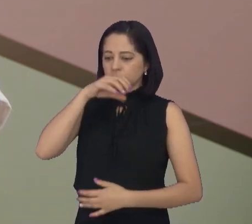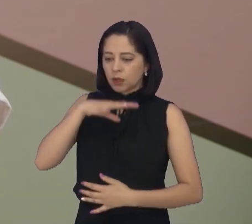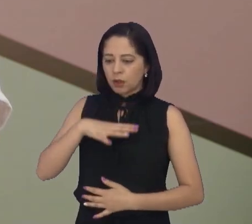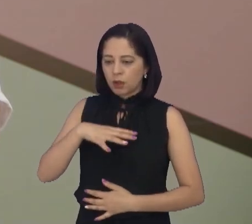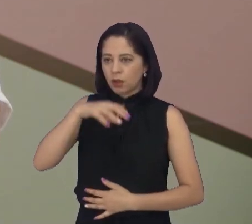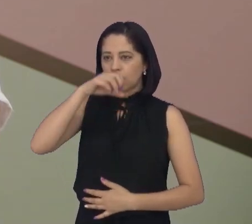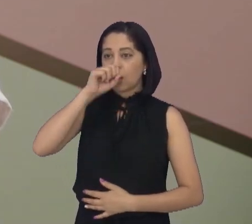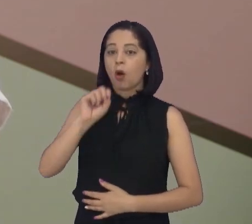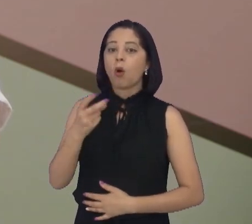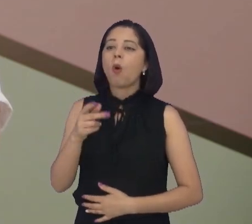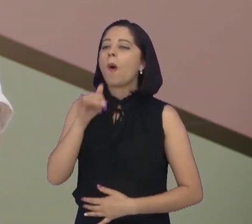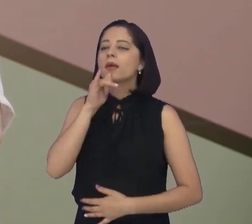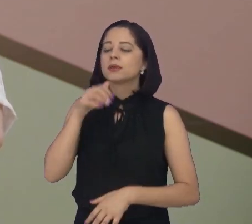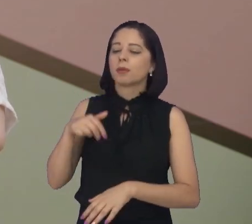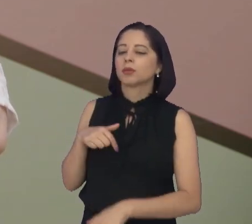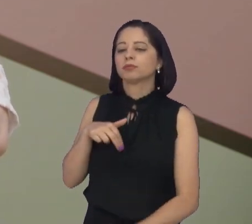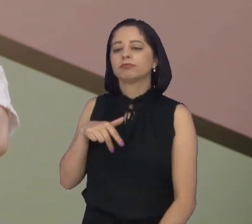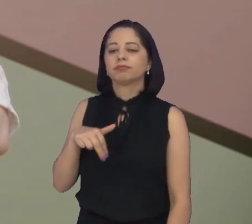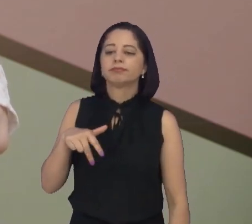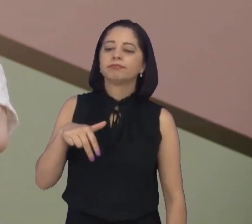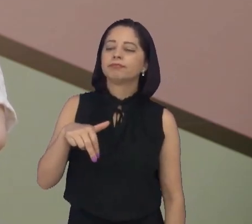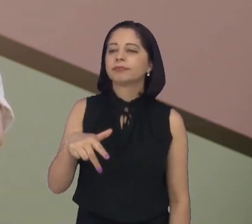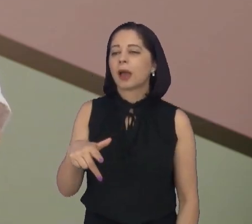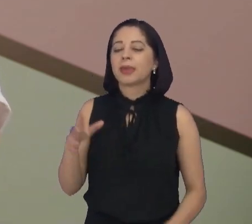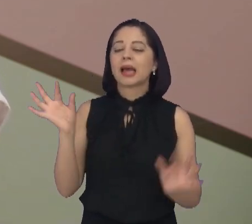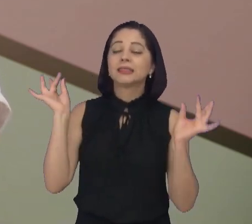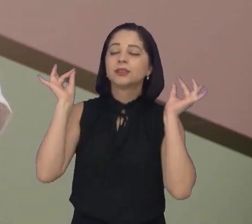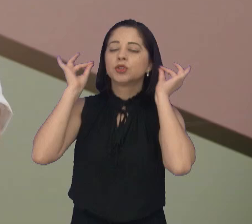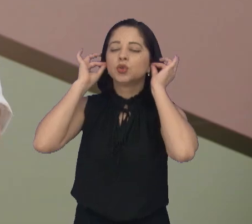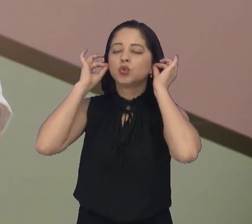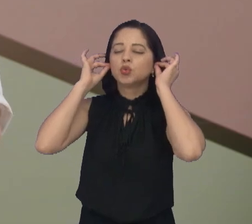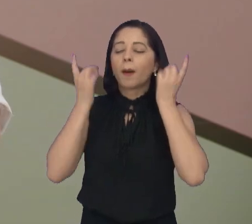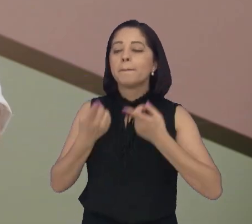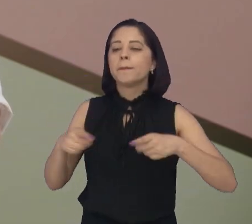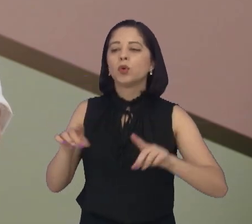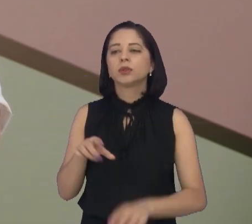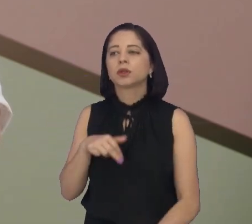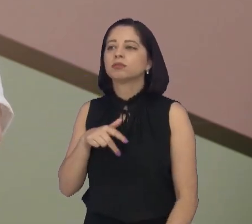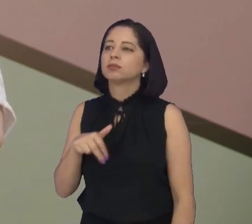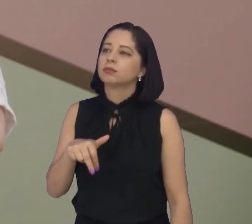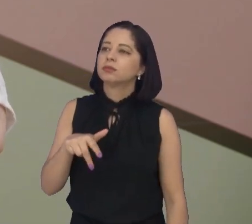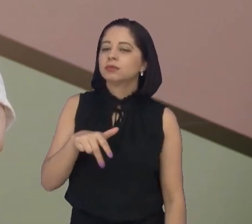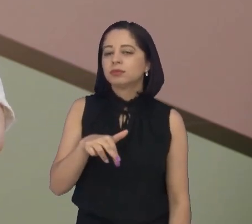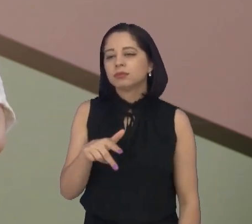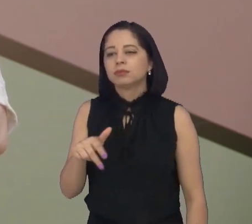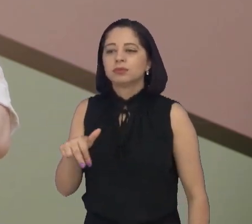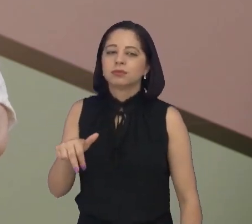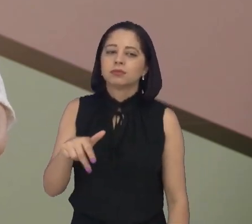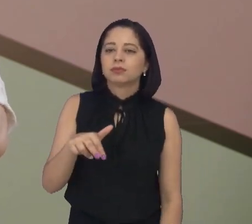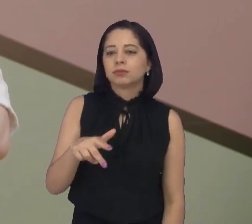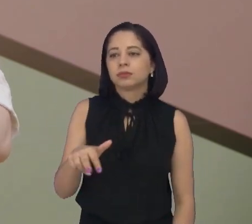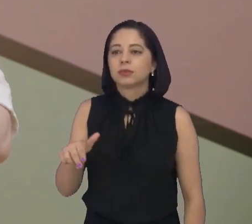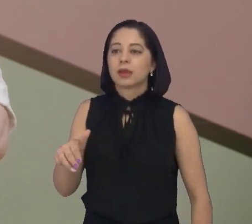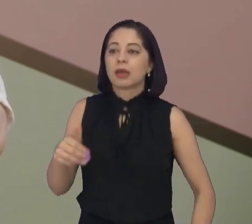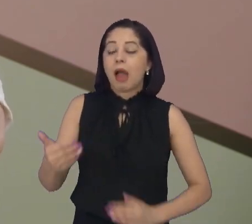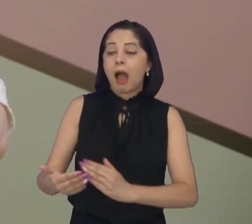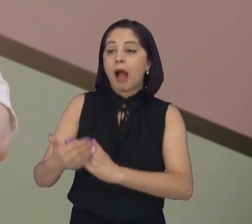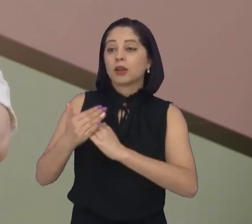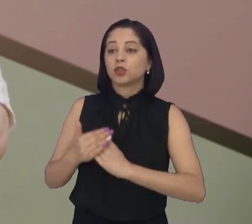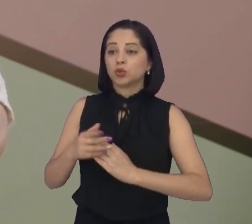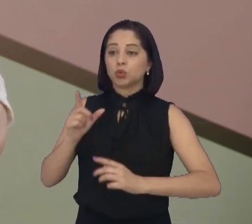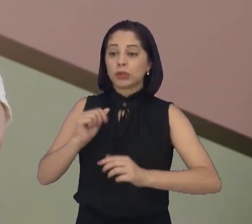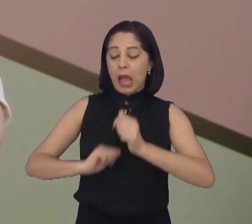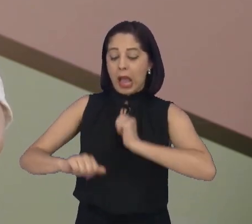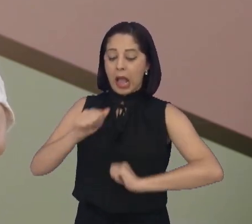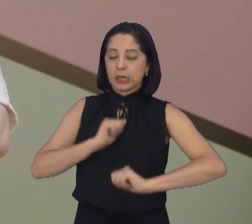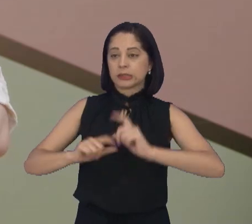uma caminhada, escutar uma música, são estratégias de enfrentamento bem interessantes que não vão para esse lado de compras, comida ou